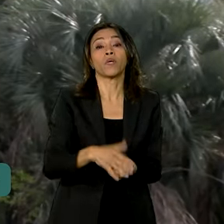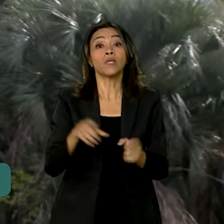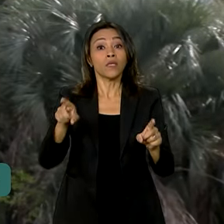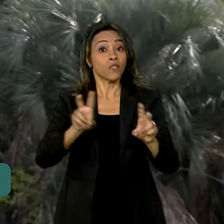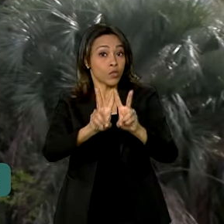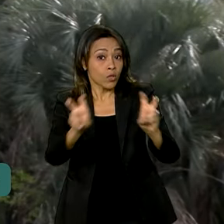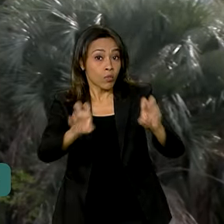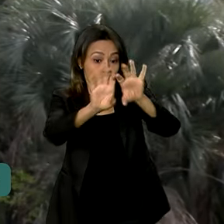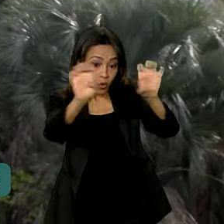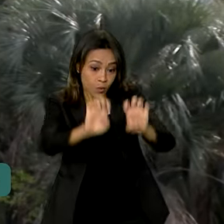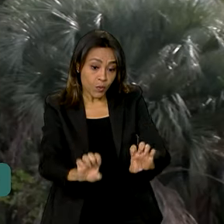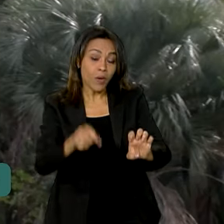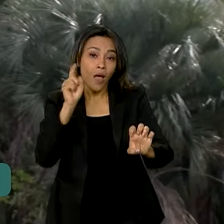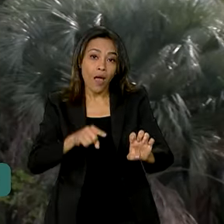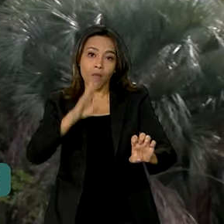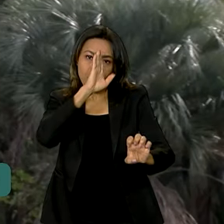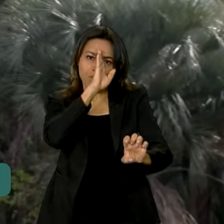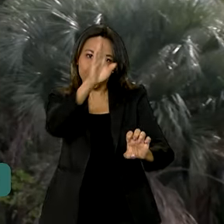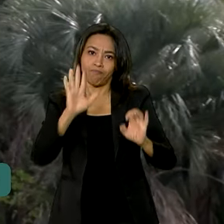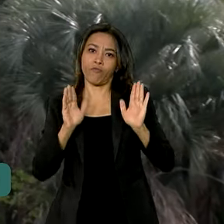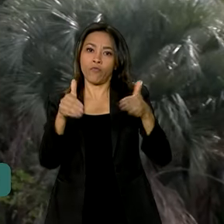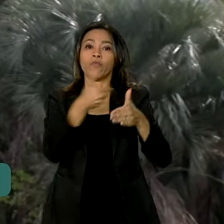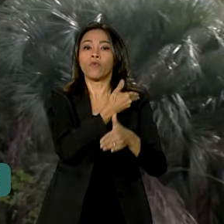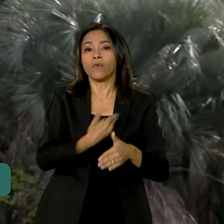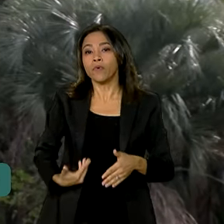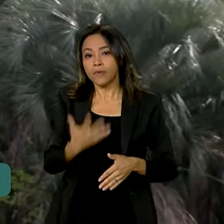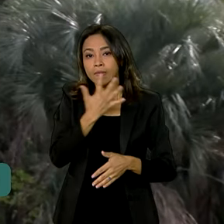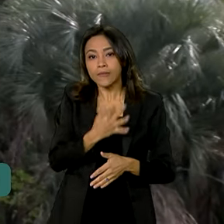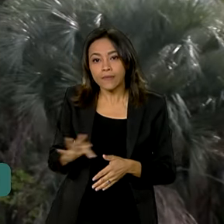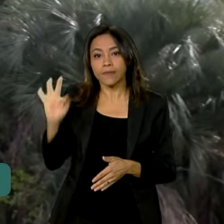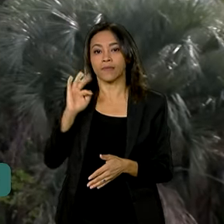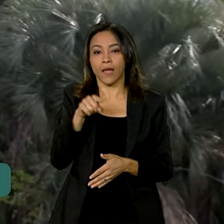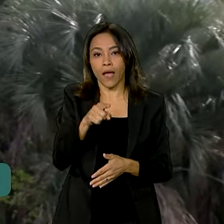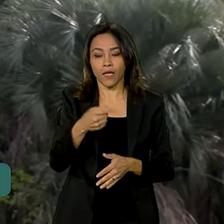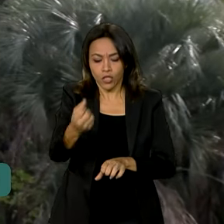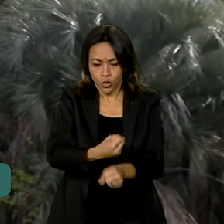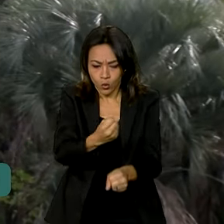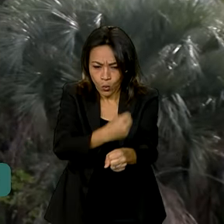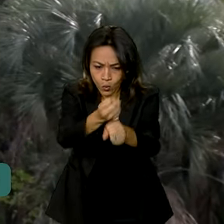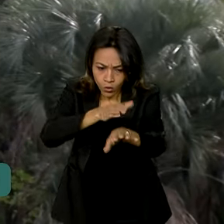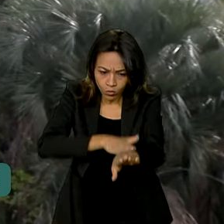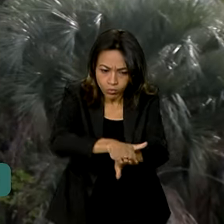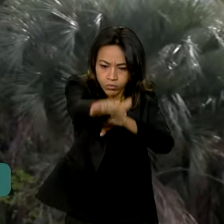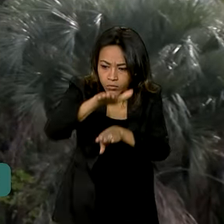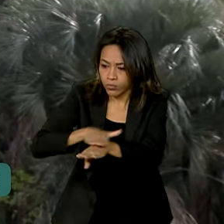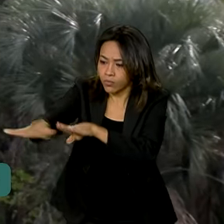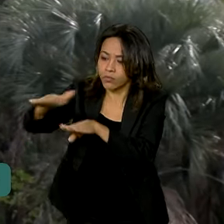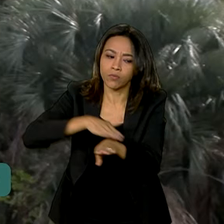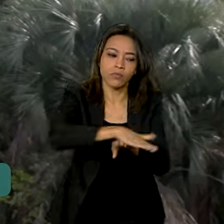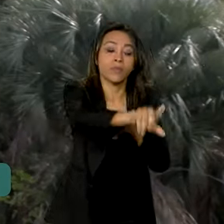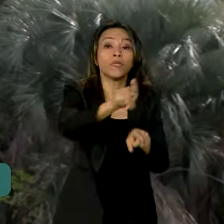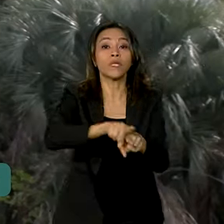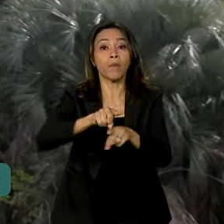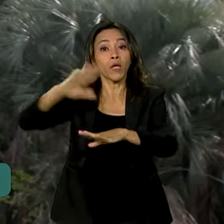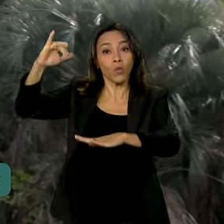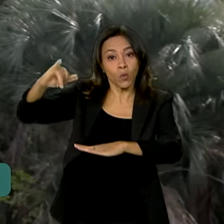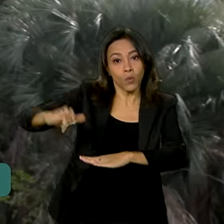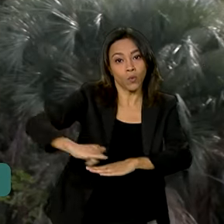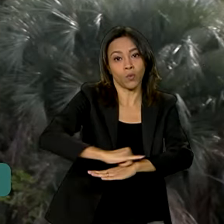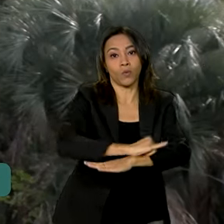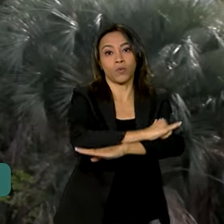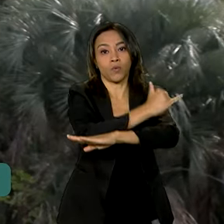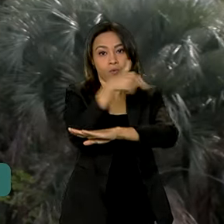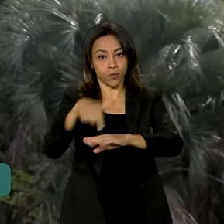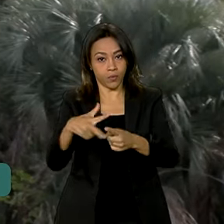das prioridades do governo federal são obras de recuperação das estradas e também do aeroporto Salgado Filho, aqui em Porto